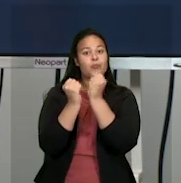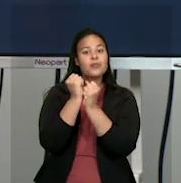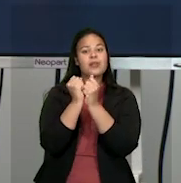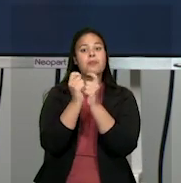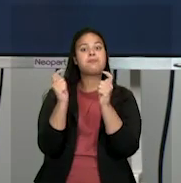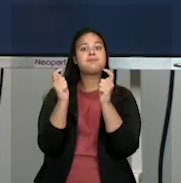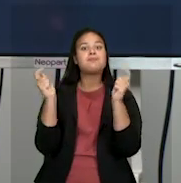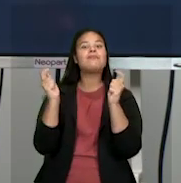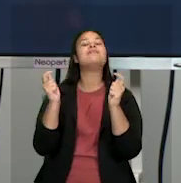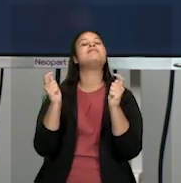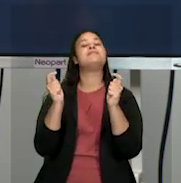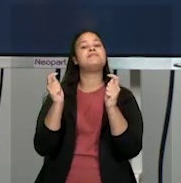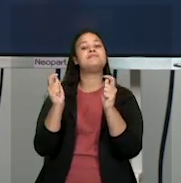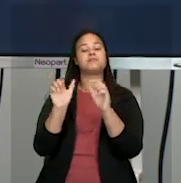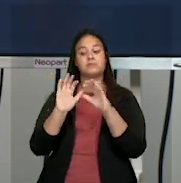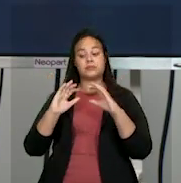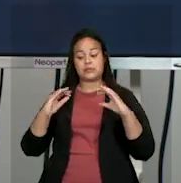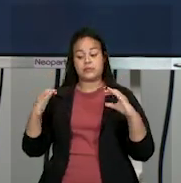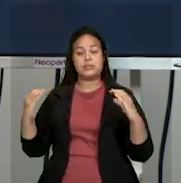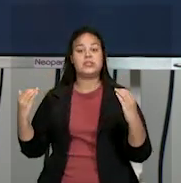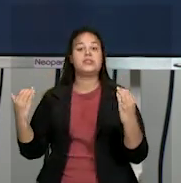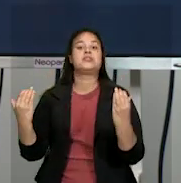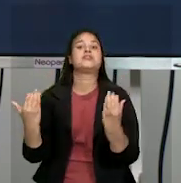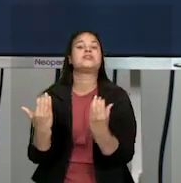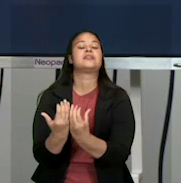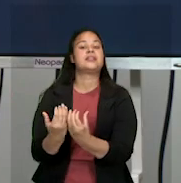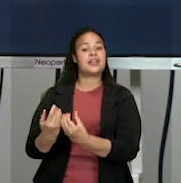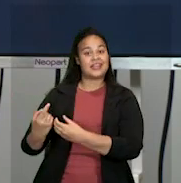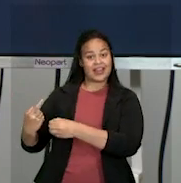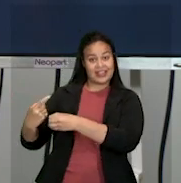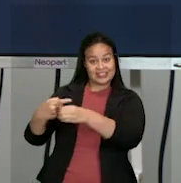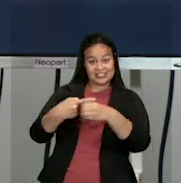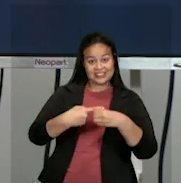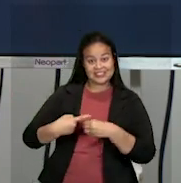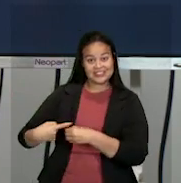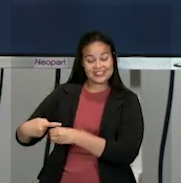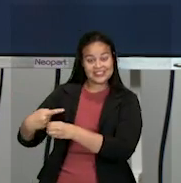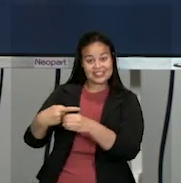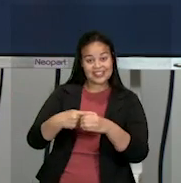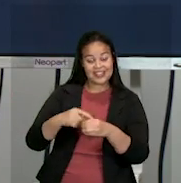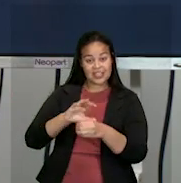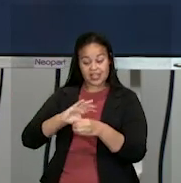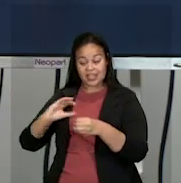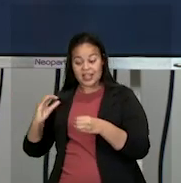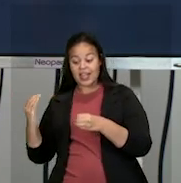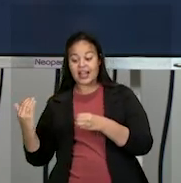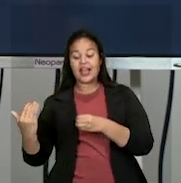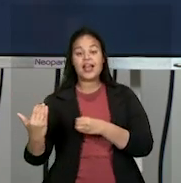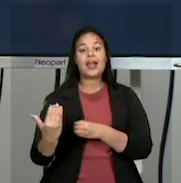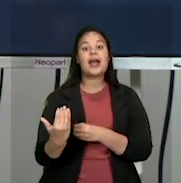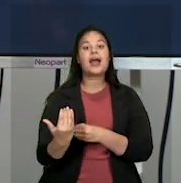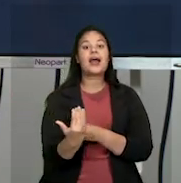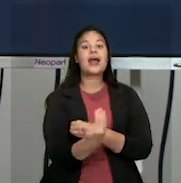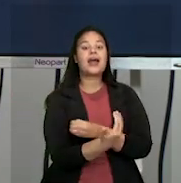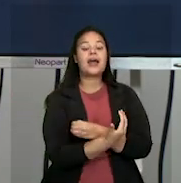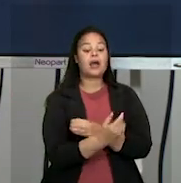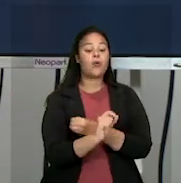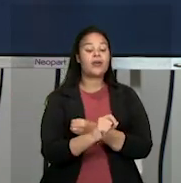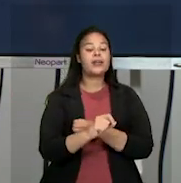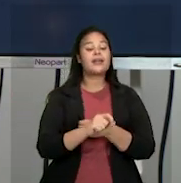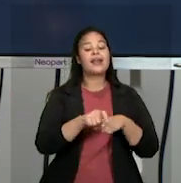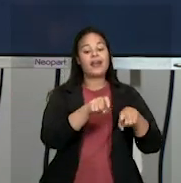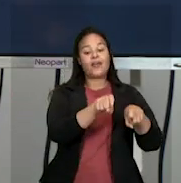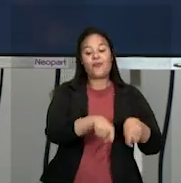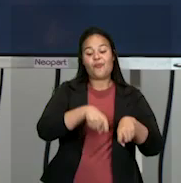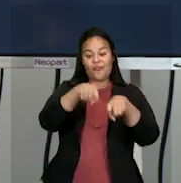e em volta dessa área urbana, nós temos a área que nós chamamos de rural, né? Que a gente